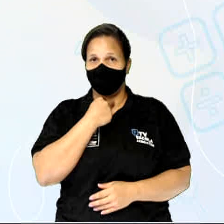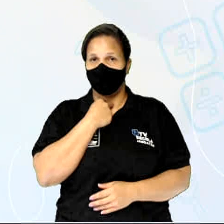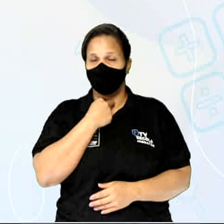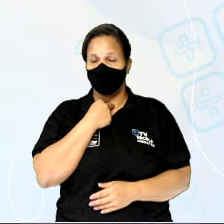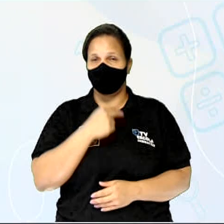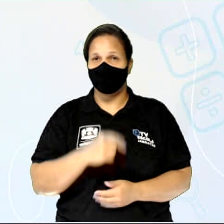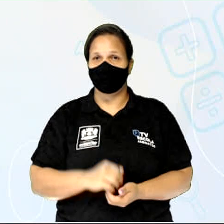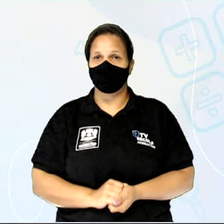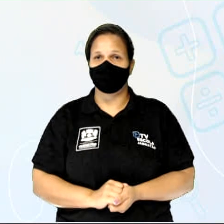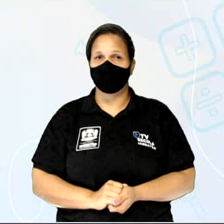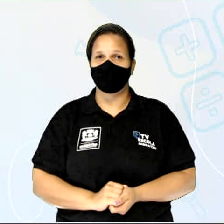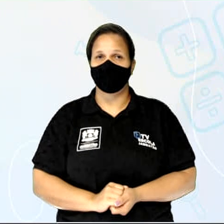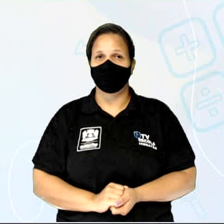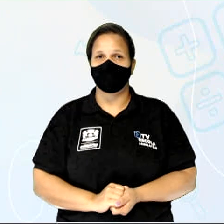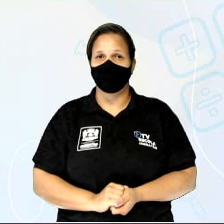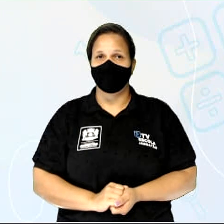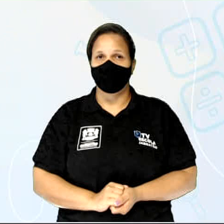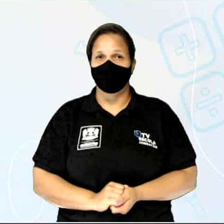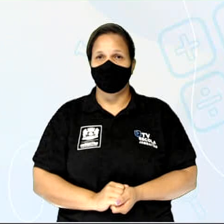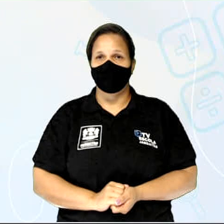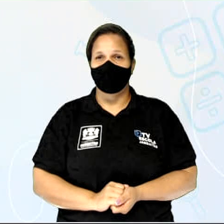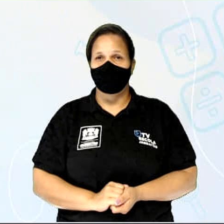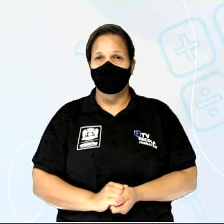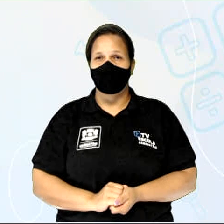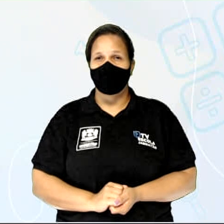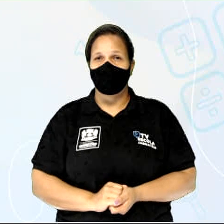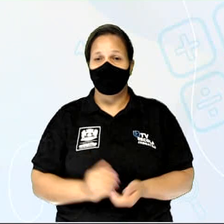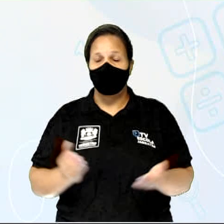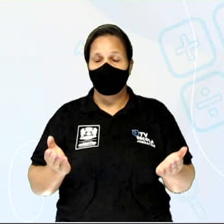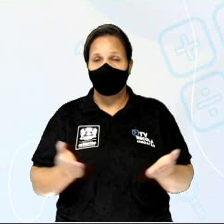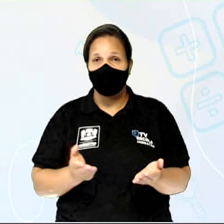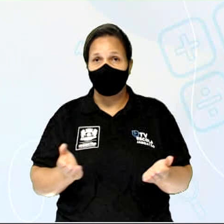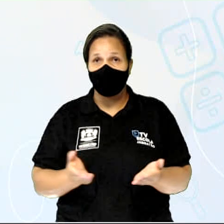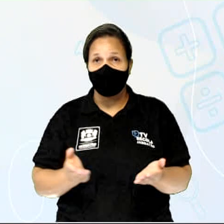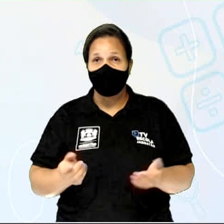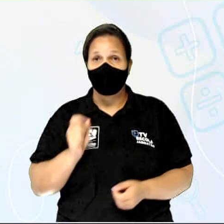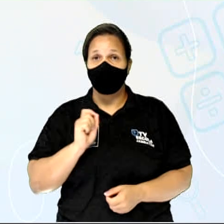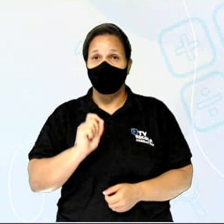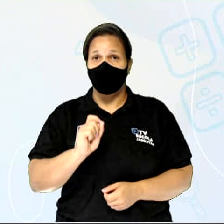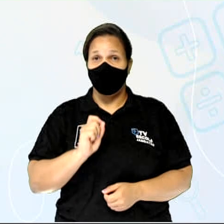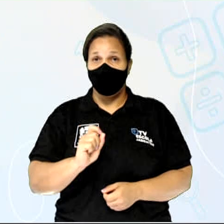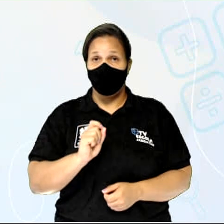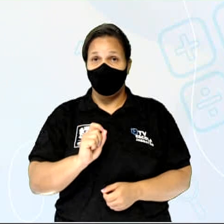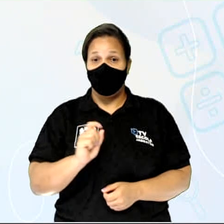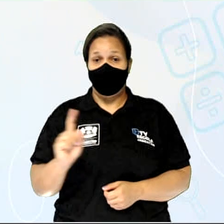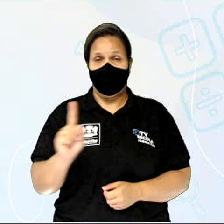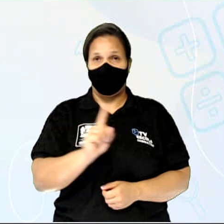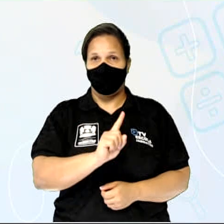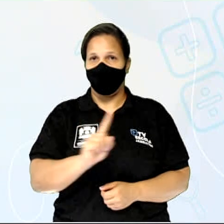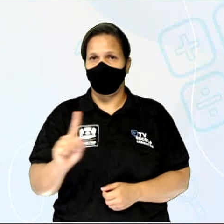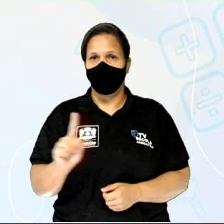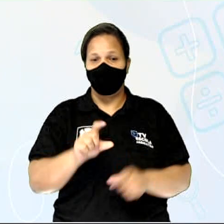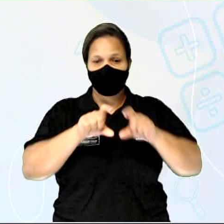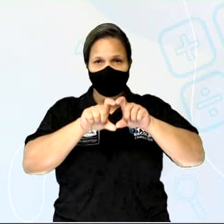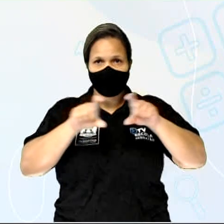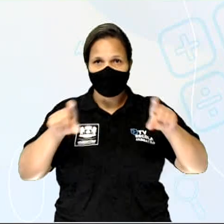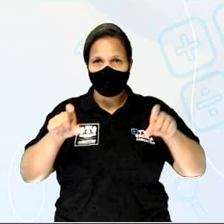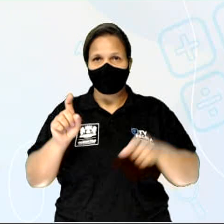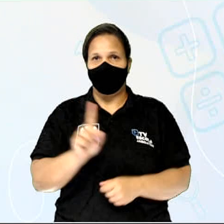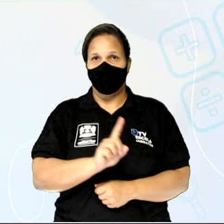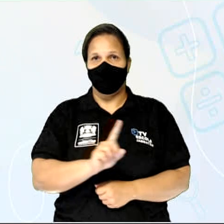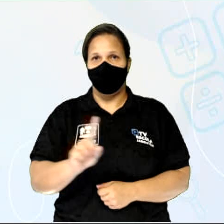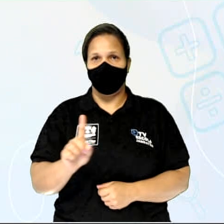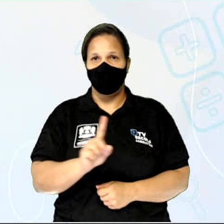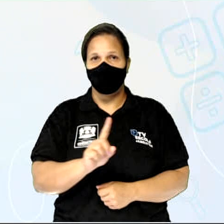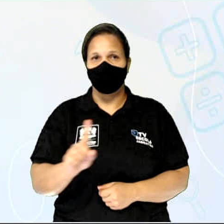gramatical, tá certo? Vamos dar uma olhada em uma sentença na forma negativa, certo?